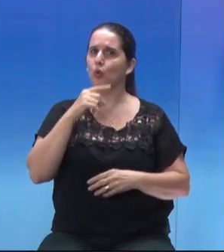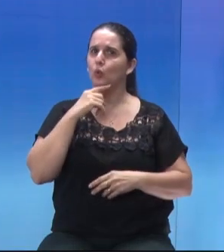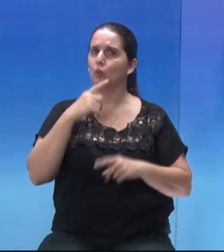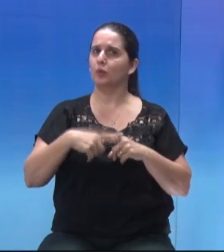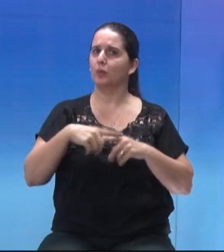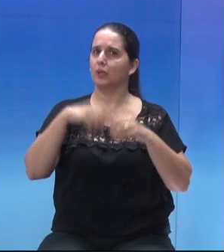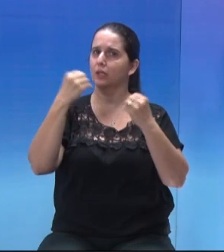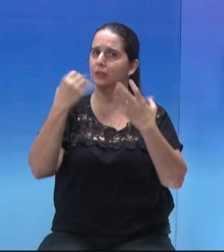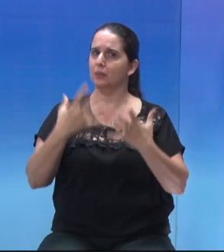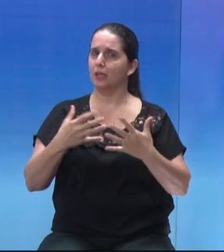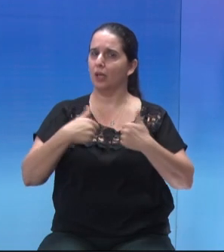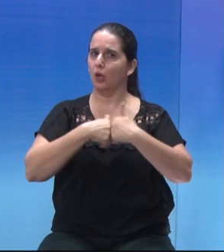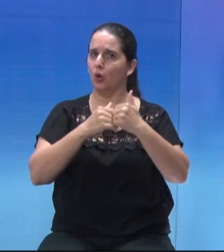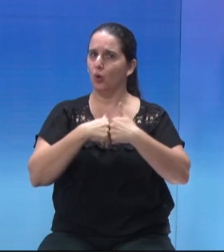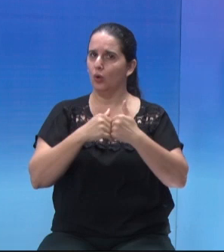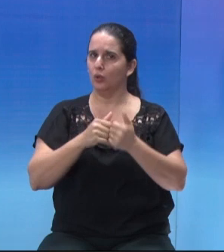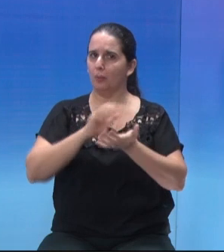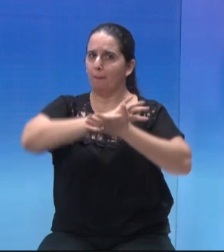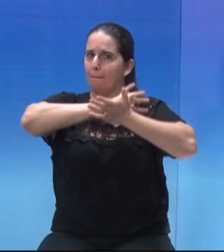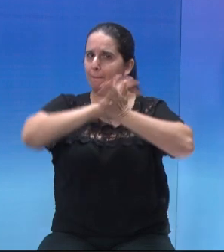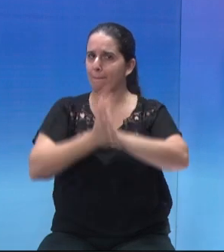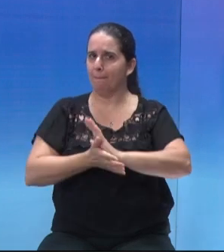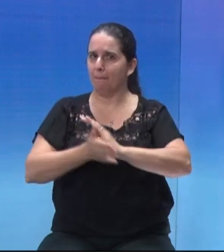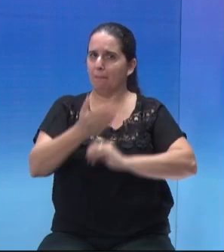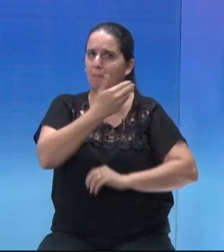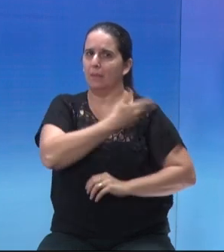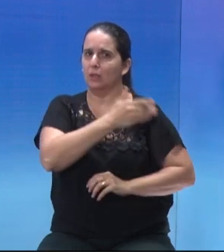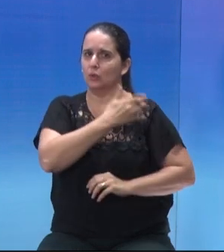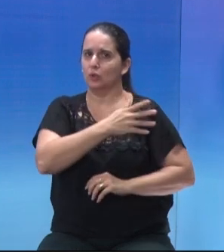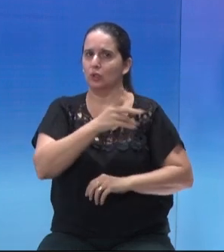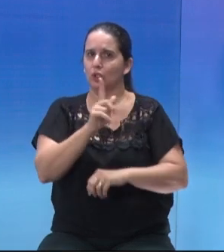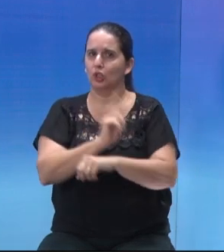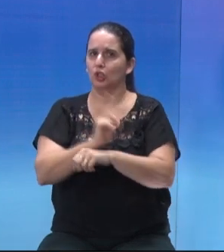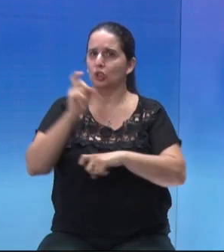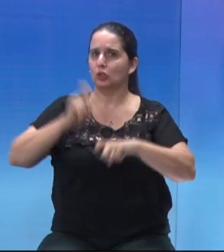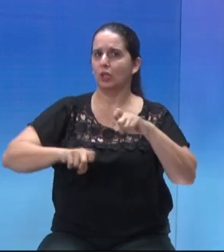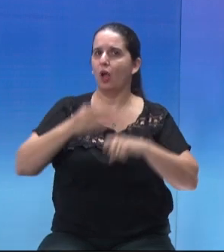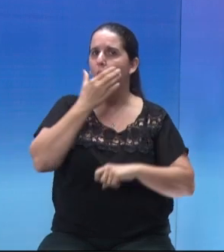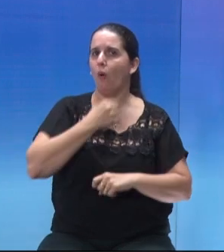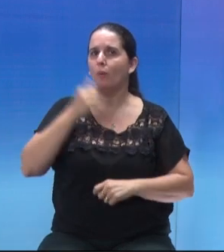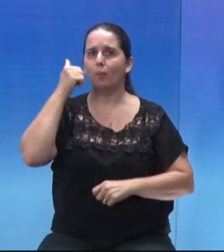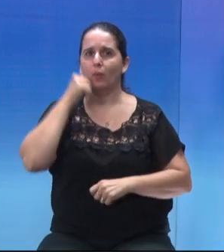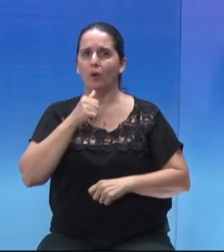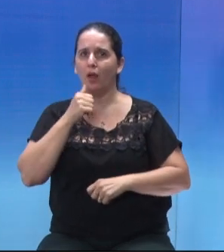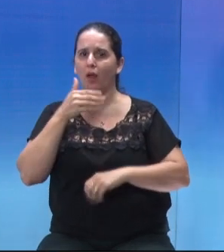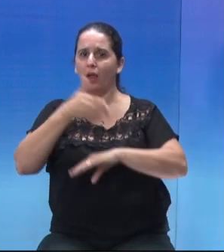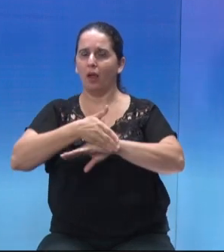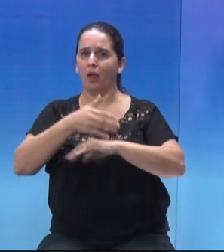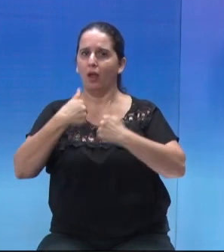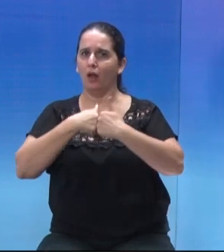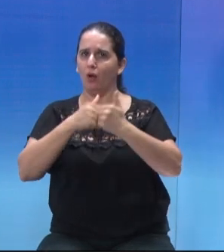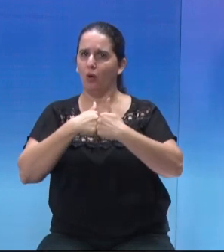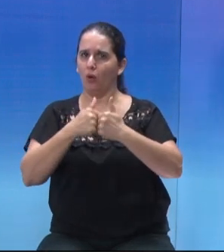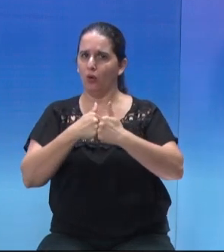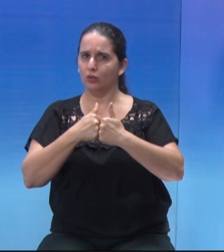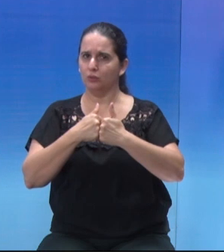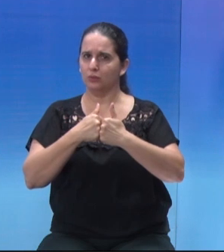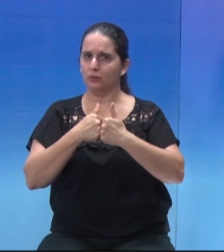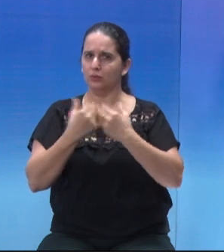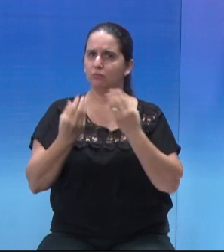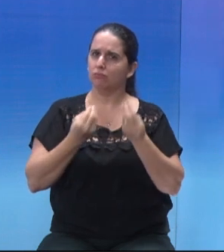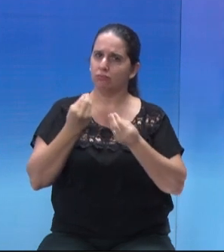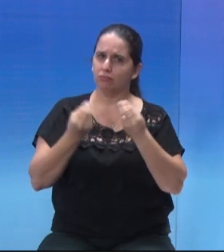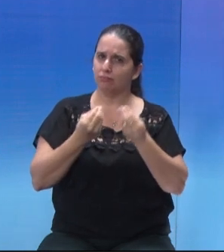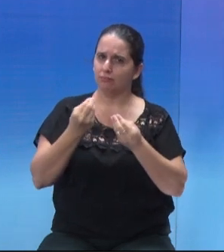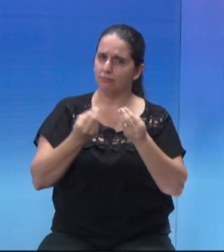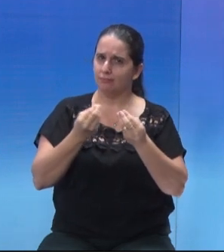C. Preconceito de gênero no transporte coletivo. E tem a ver com o ônibus, né? E com a moça, está falando